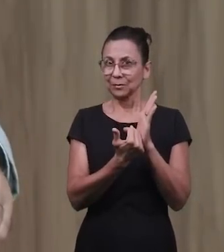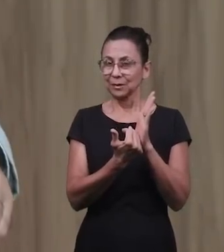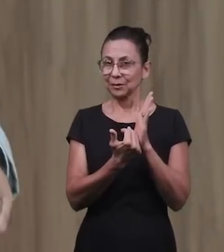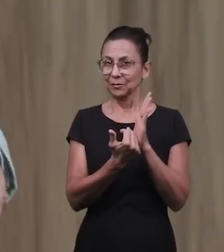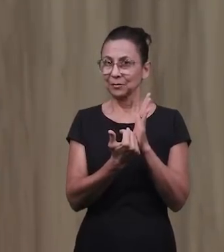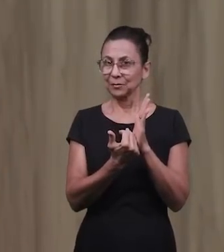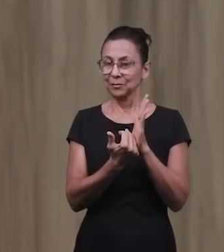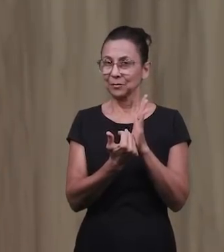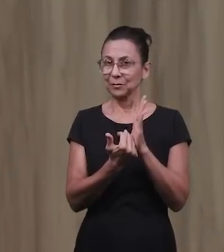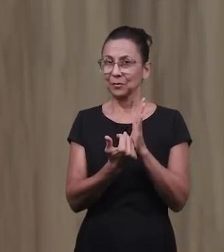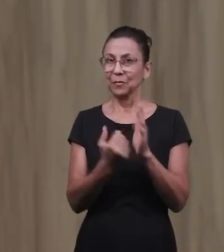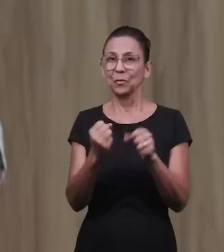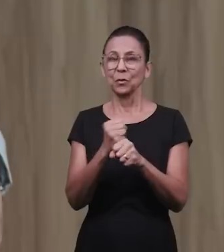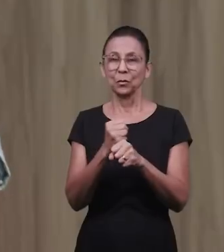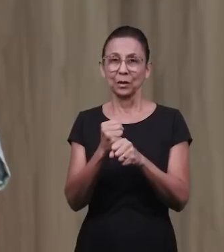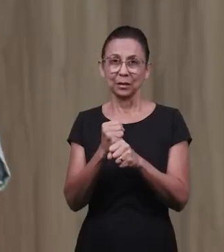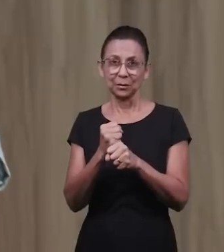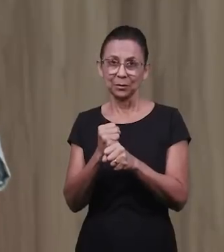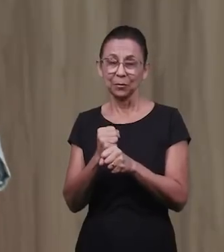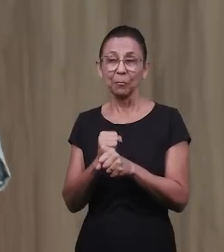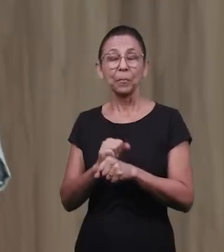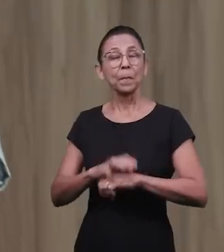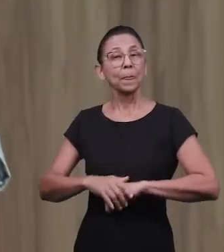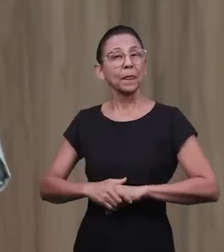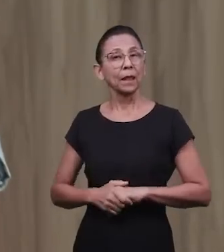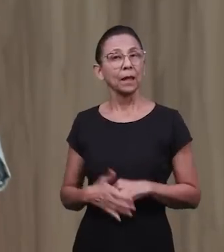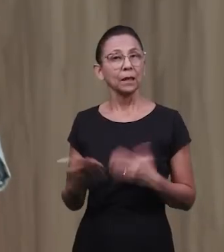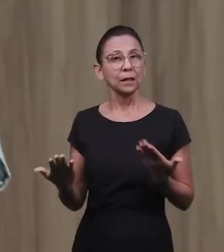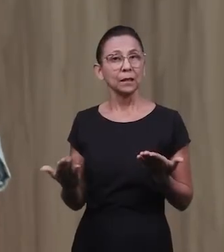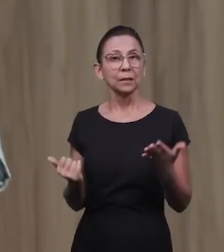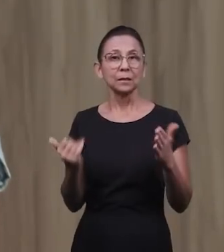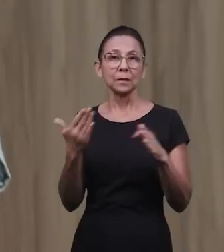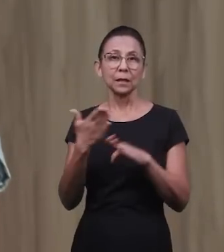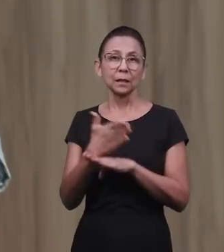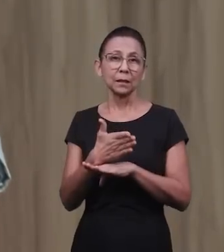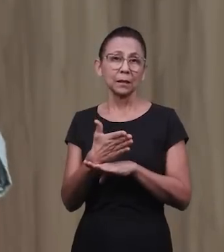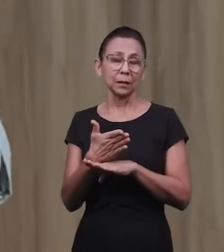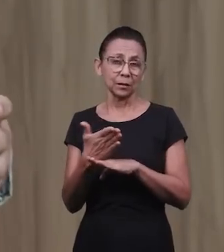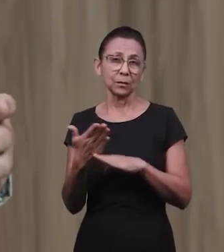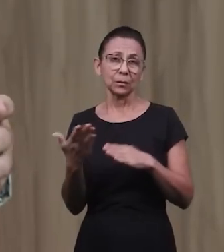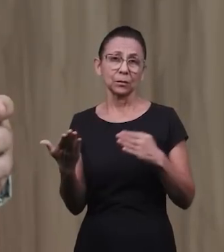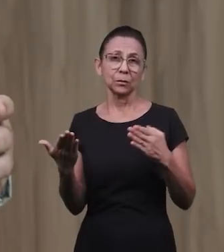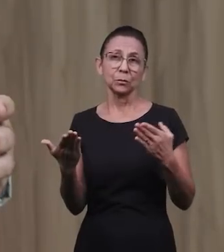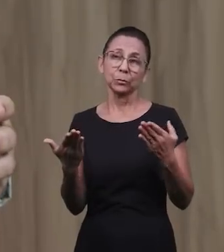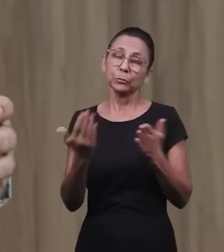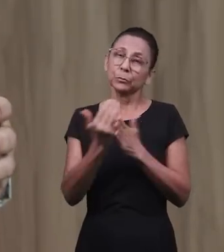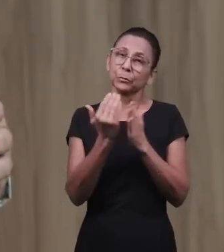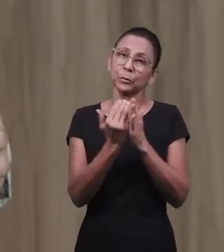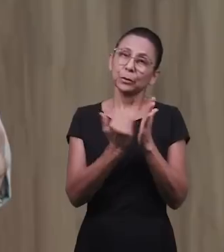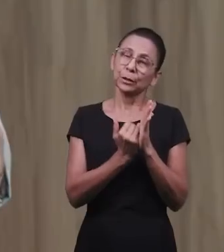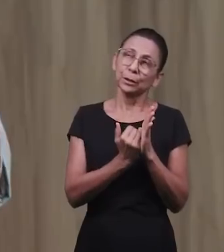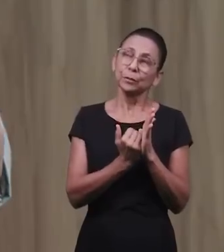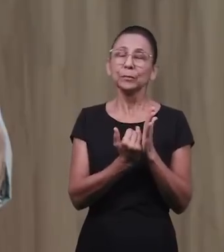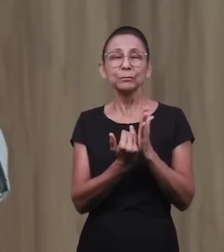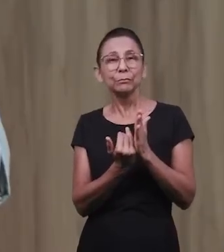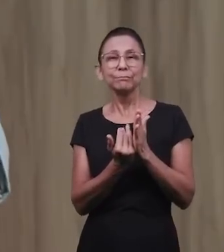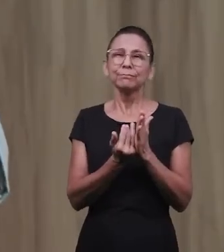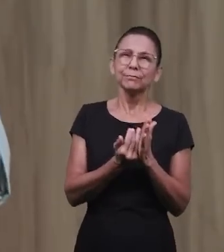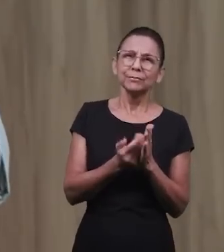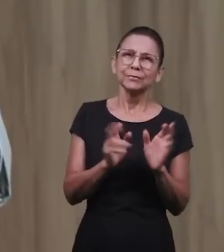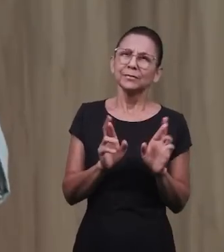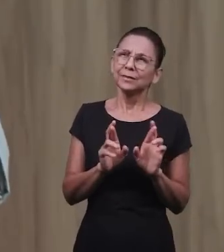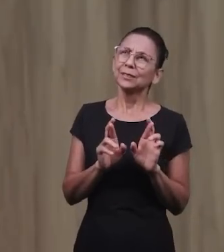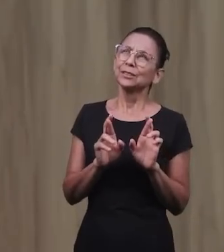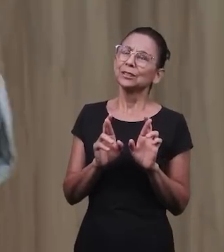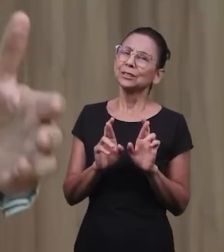2023. Primeira vez que o quadro Lições do Manaim está entrando no ar e numa condição um pouco especial, um